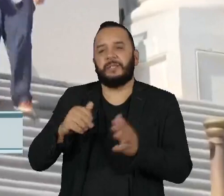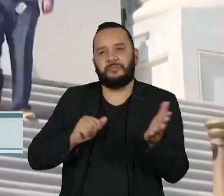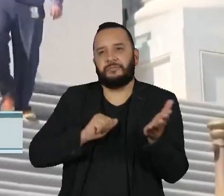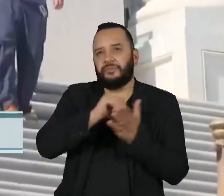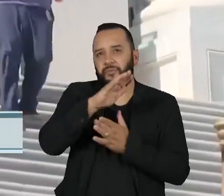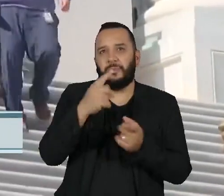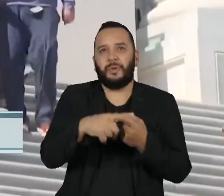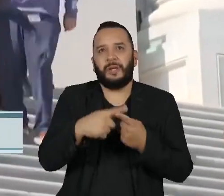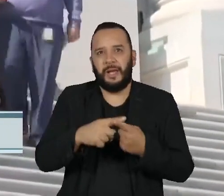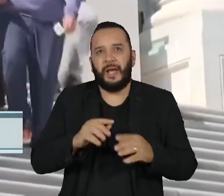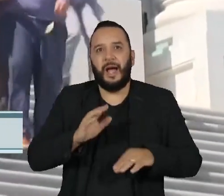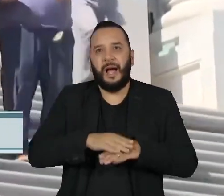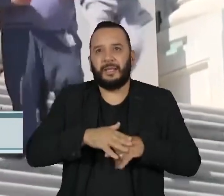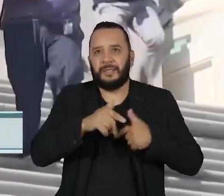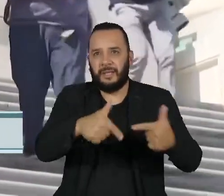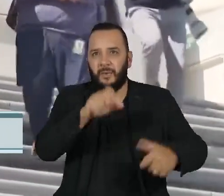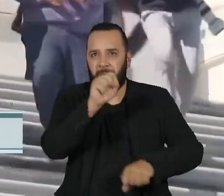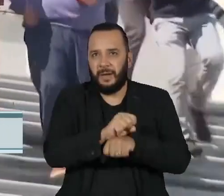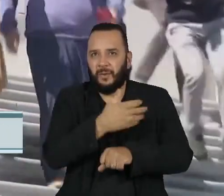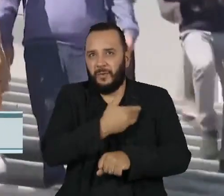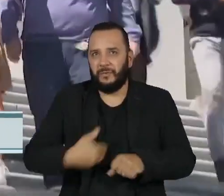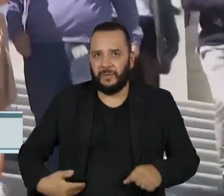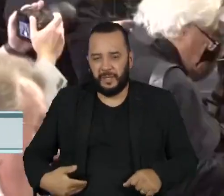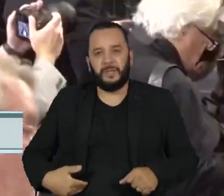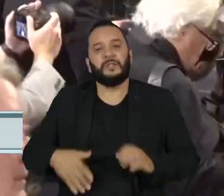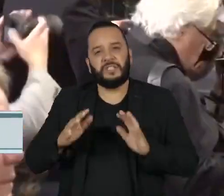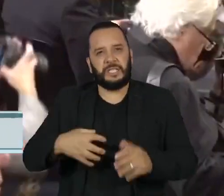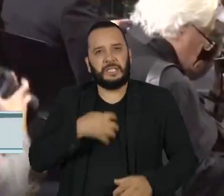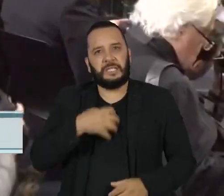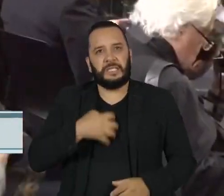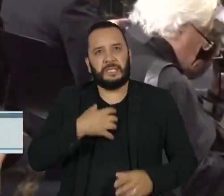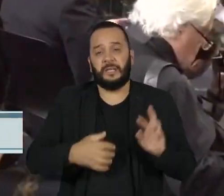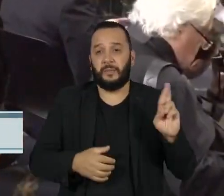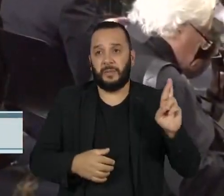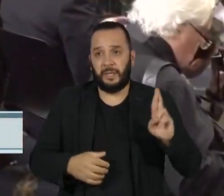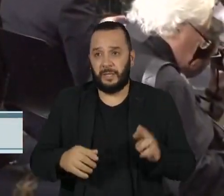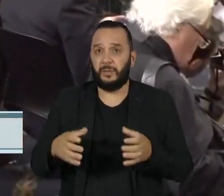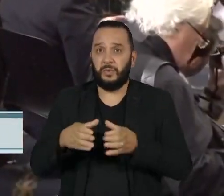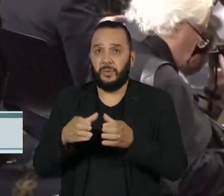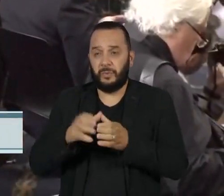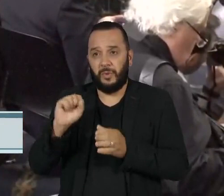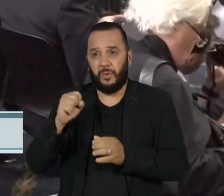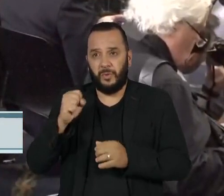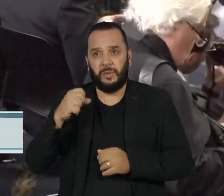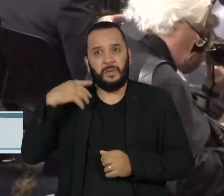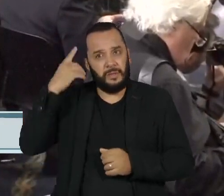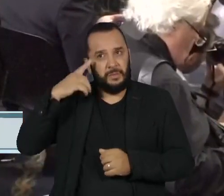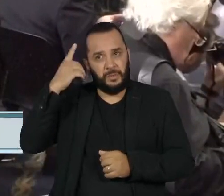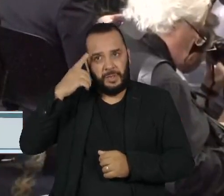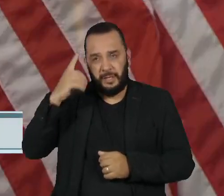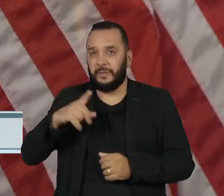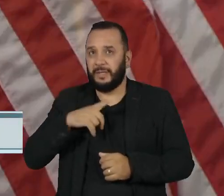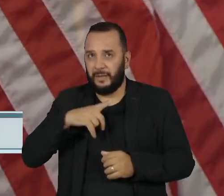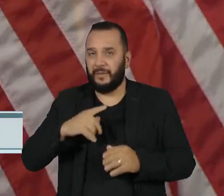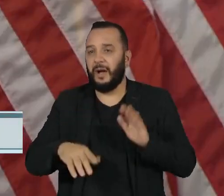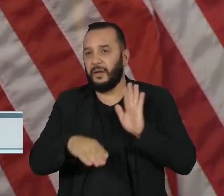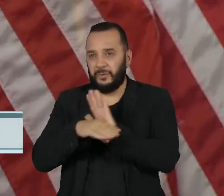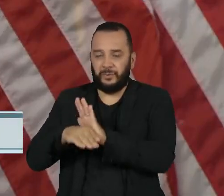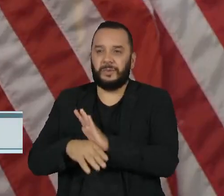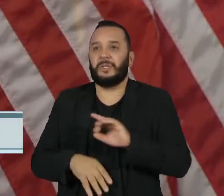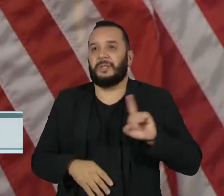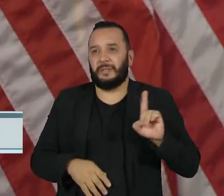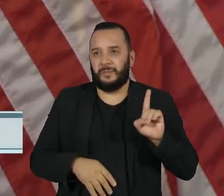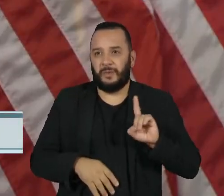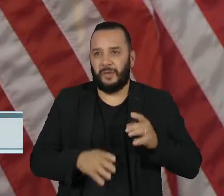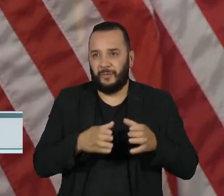governo irritando a ala extremista dos republicanos um pequeno grupo de oito deputados que tiveram a ajuda dos Democratas que votaram